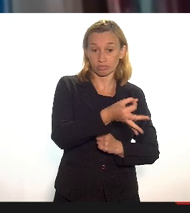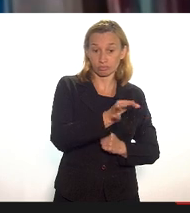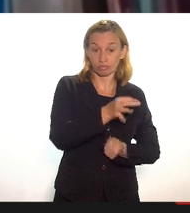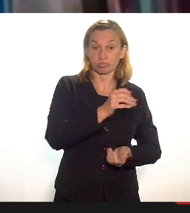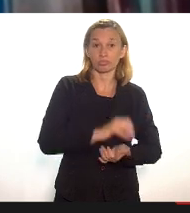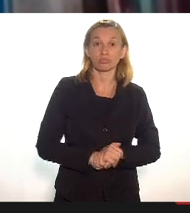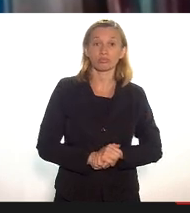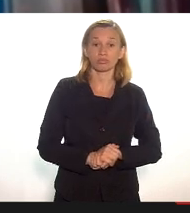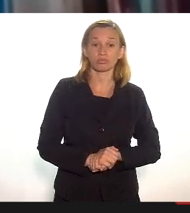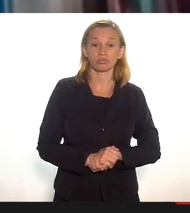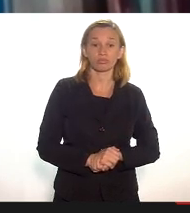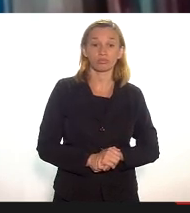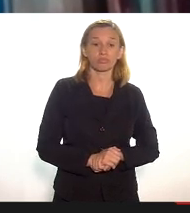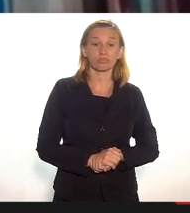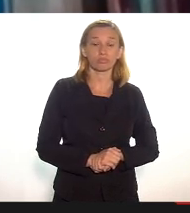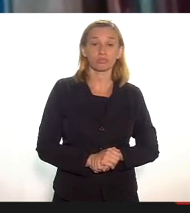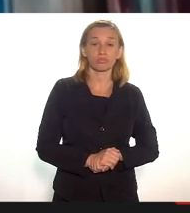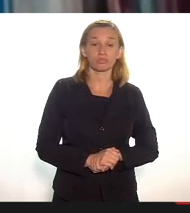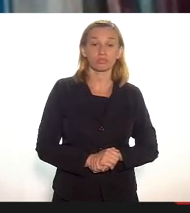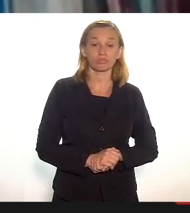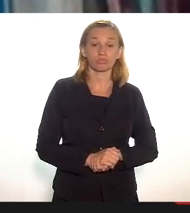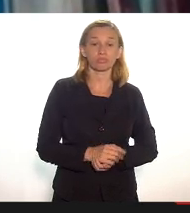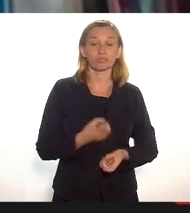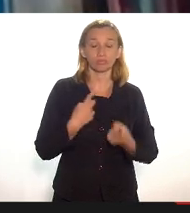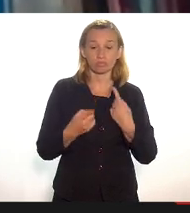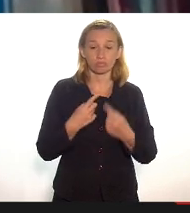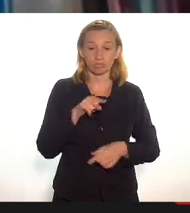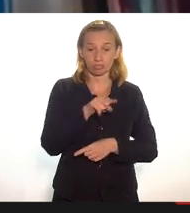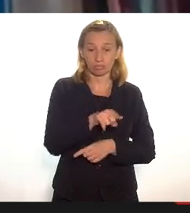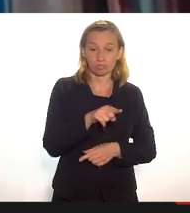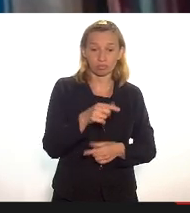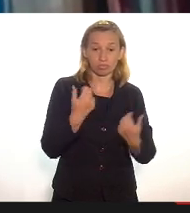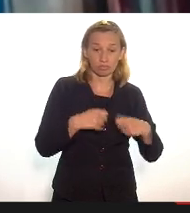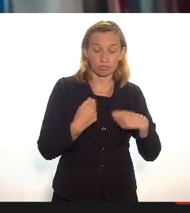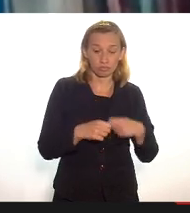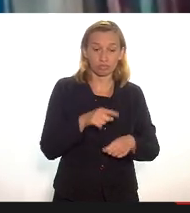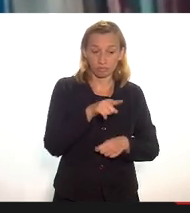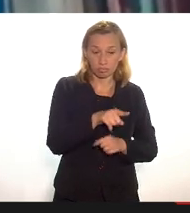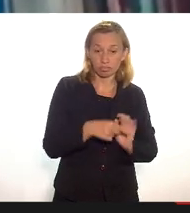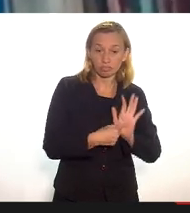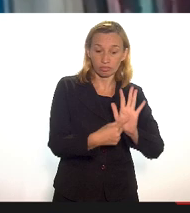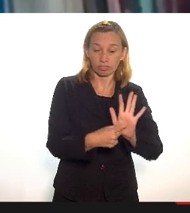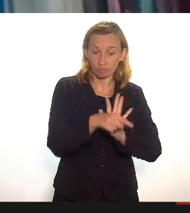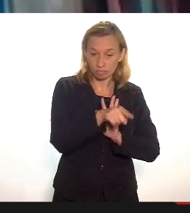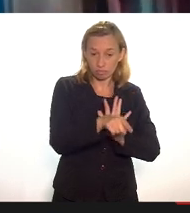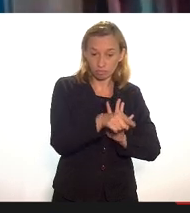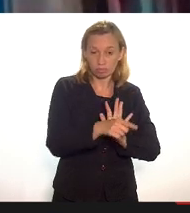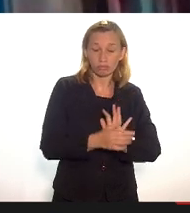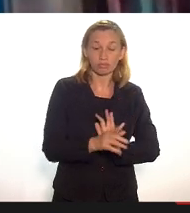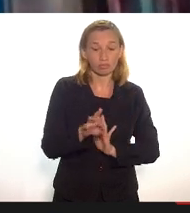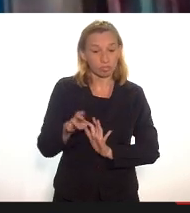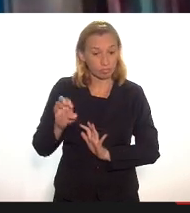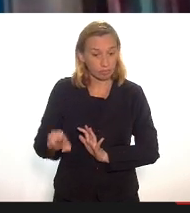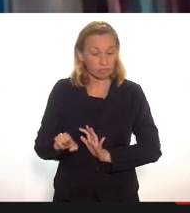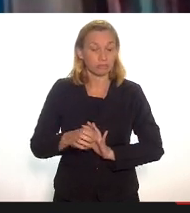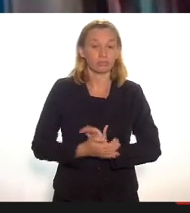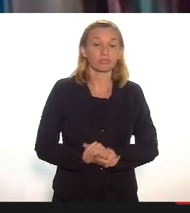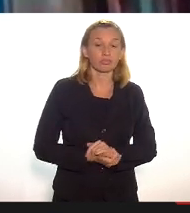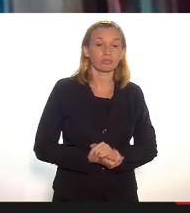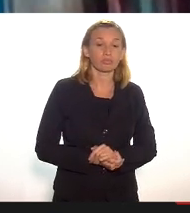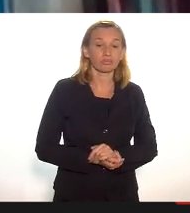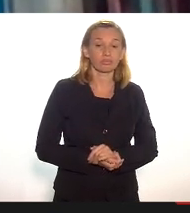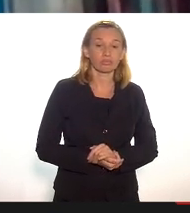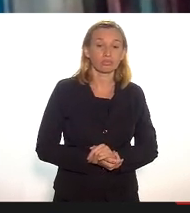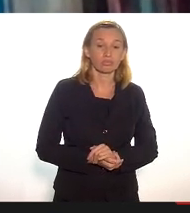complexidade. Né? Nós temos discutido lá se as emergências deveriam ficar a nível, lá que eu digo no CREMERJ, se as emergências